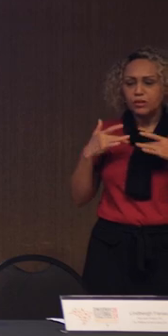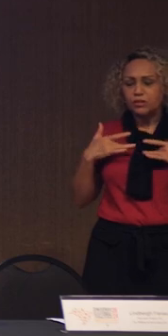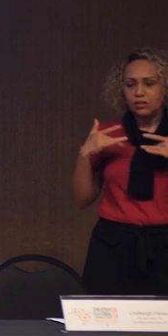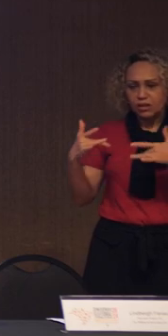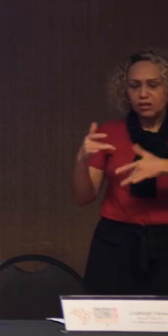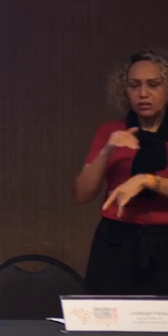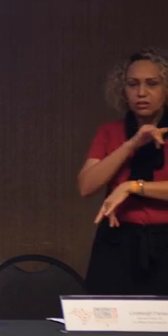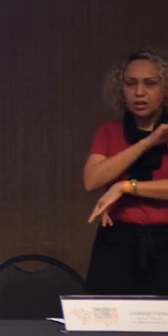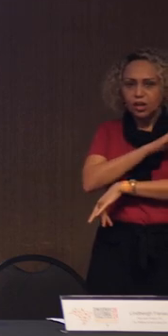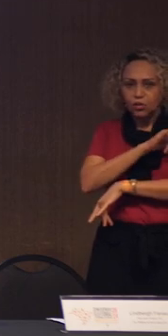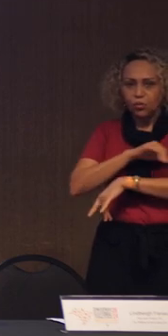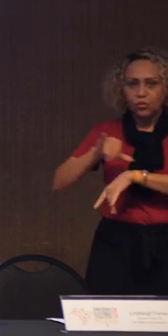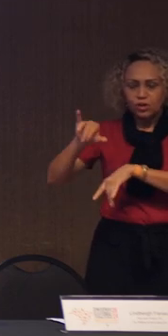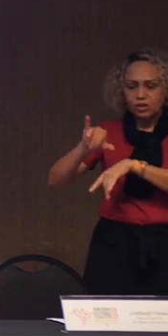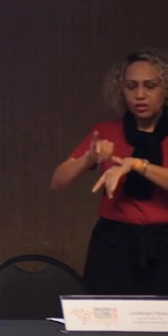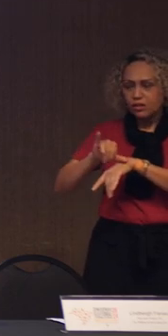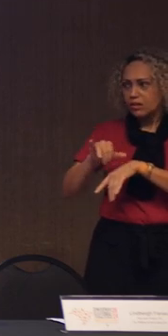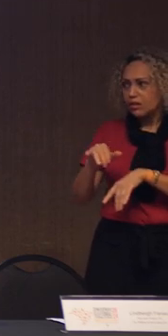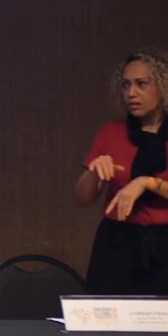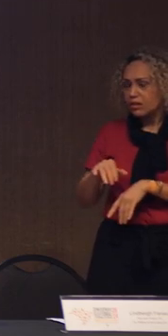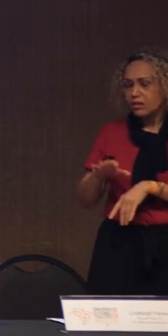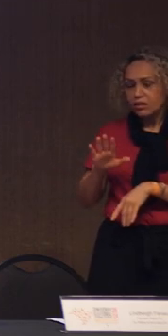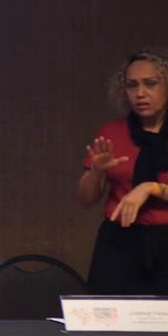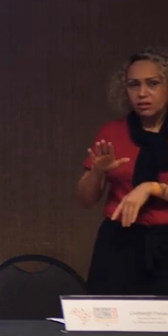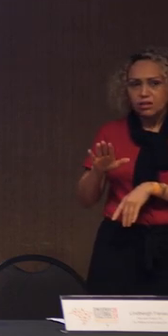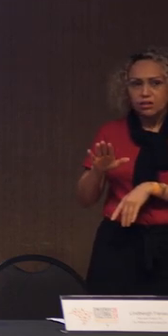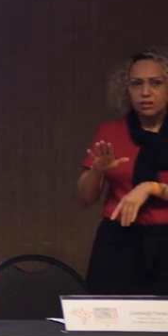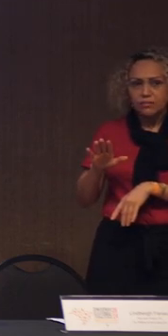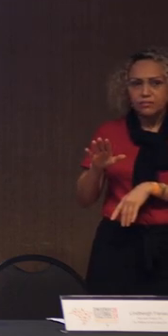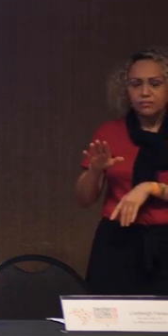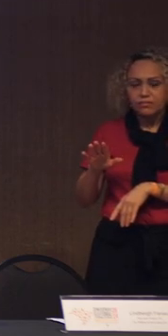para o turista é feito na China. Nós vamos fazer na Mangueira.